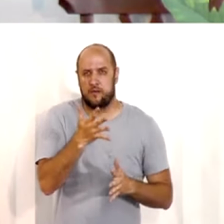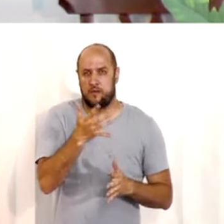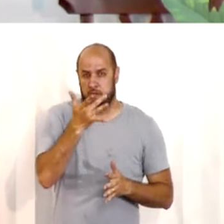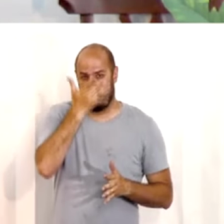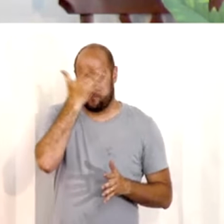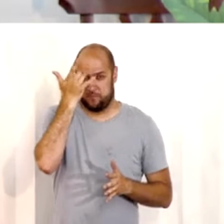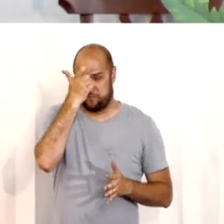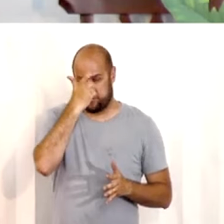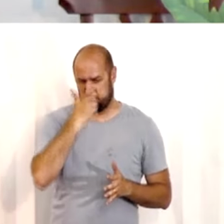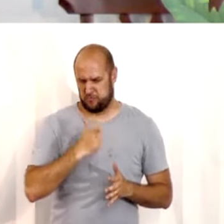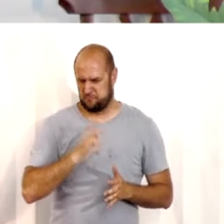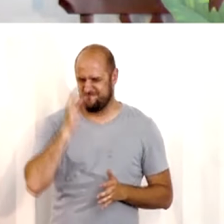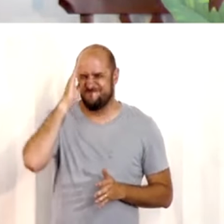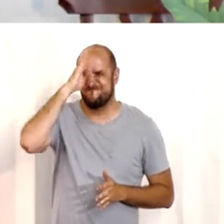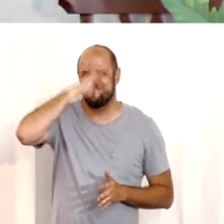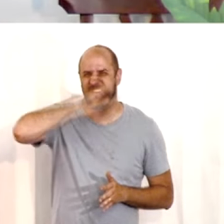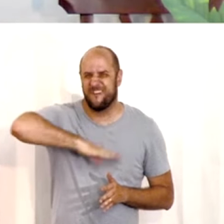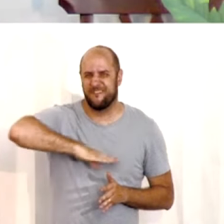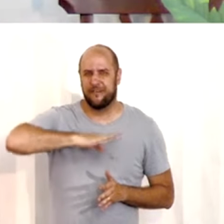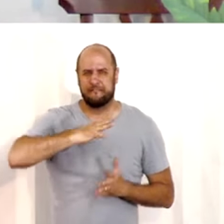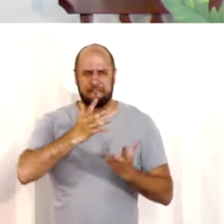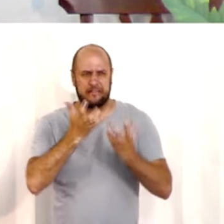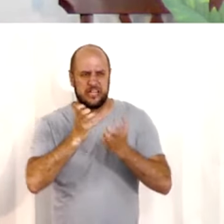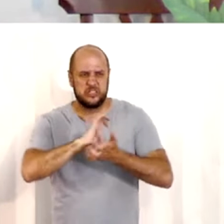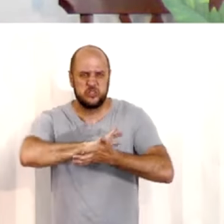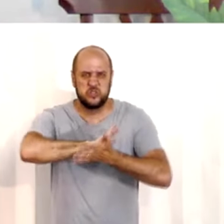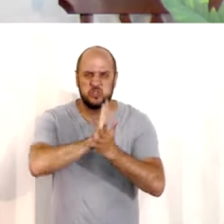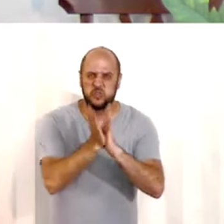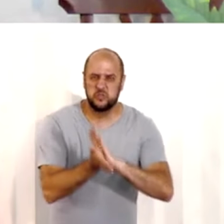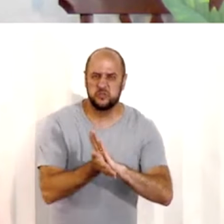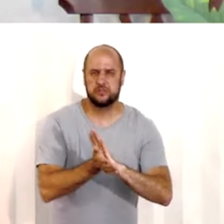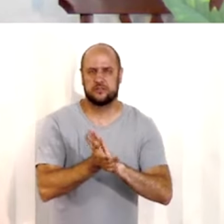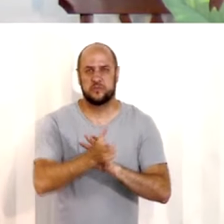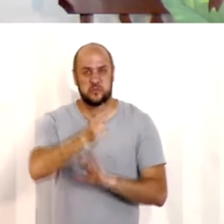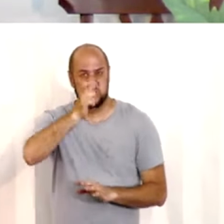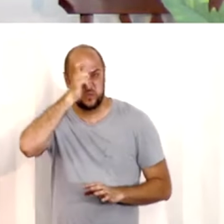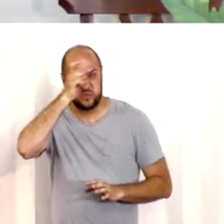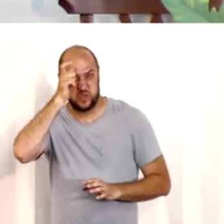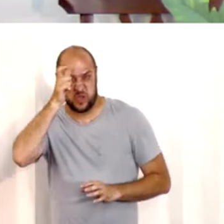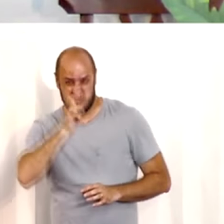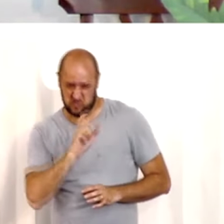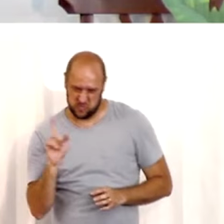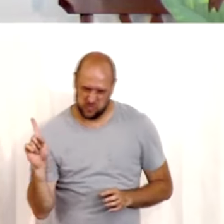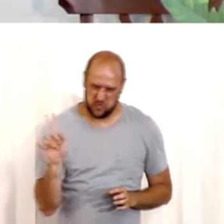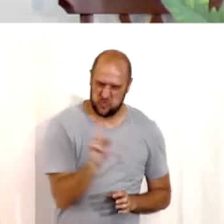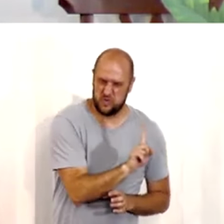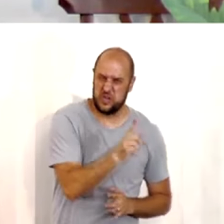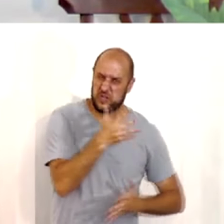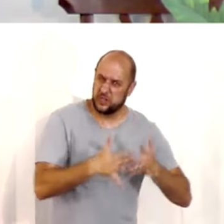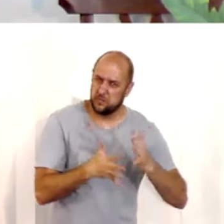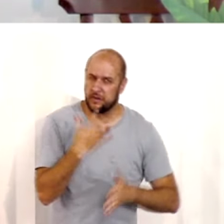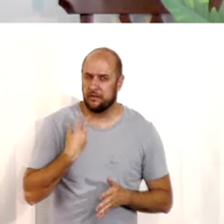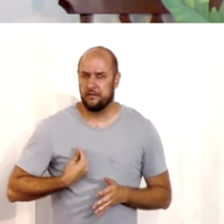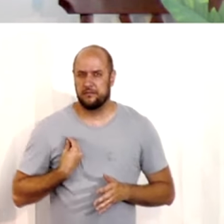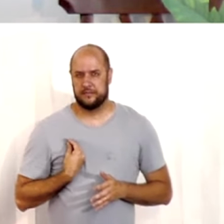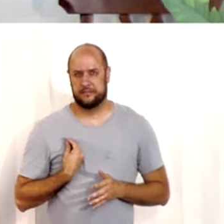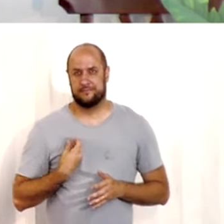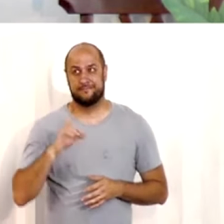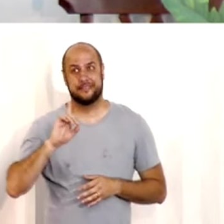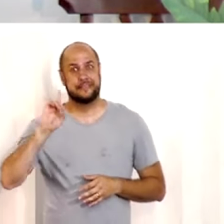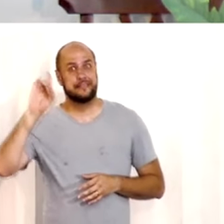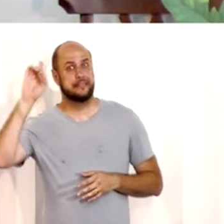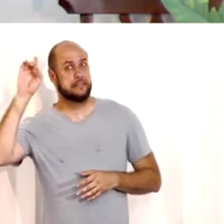alguém interessado na destruição de Jó. E então o Senhor, na sua providência, apesar de Jó passar